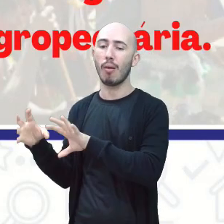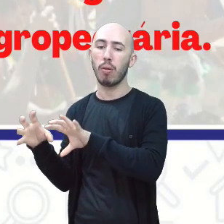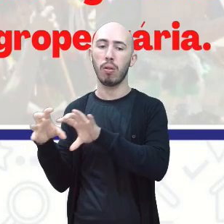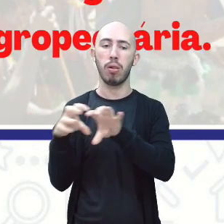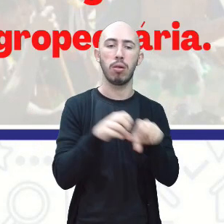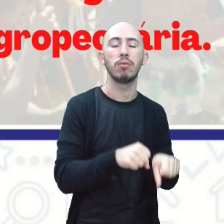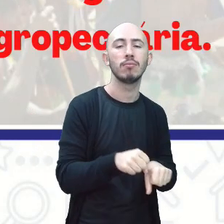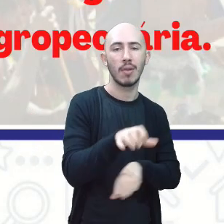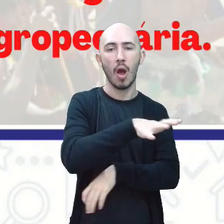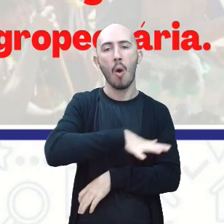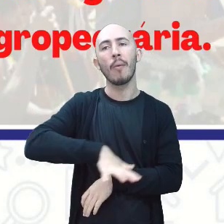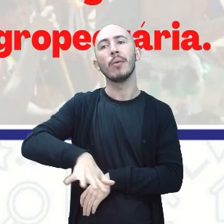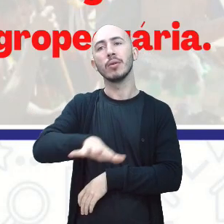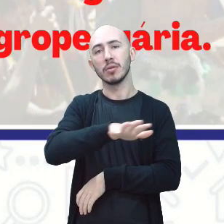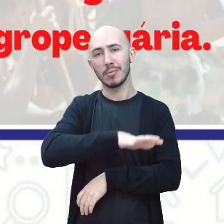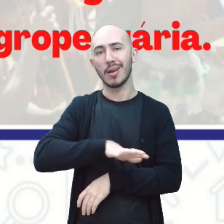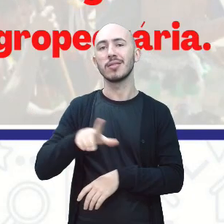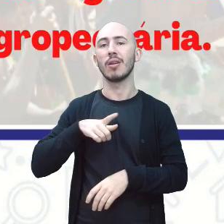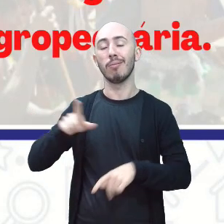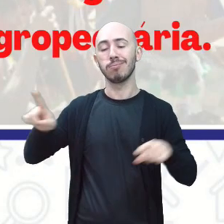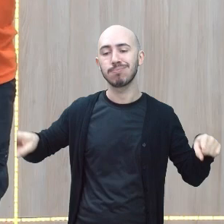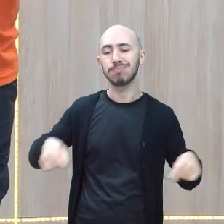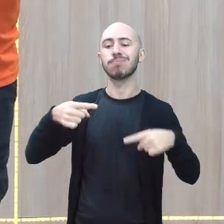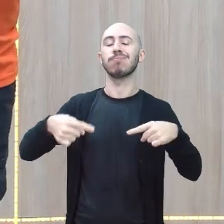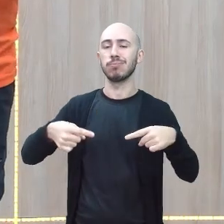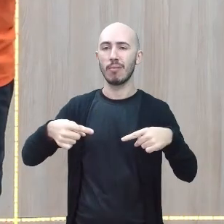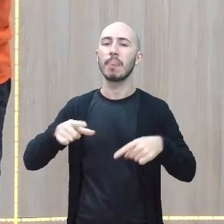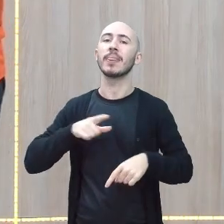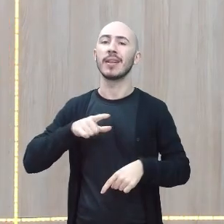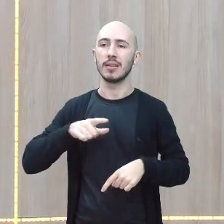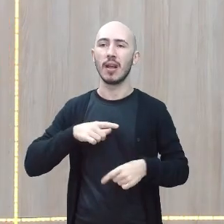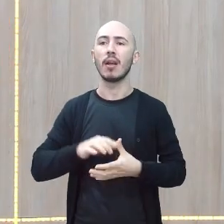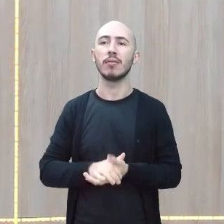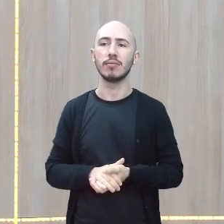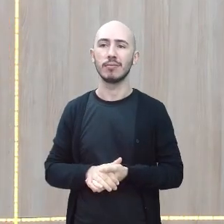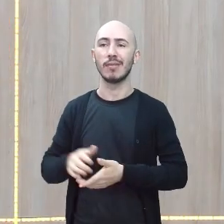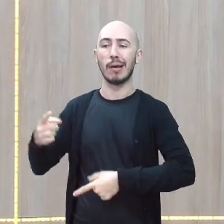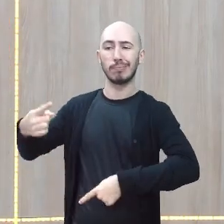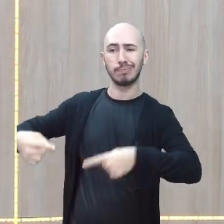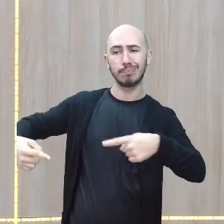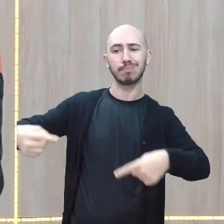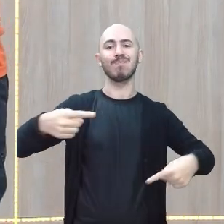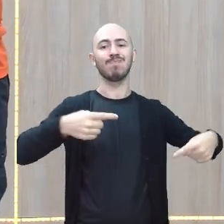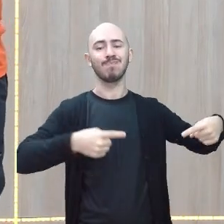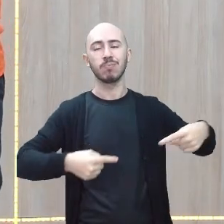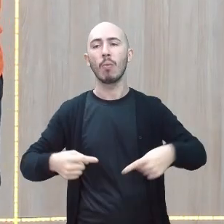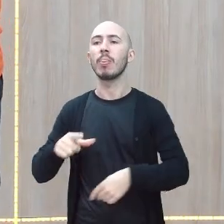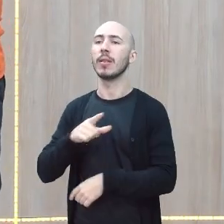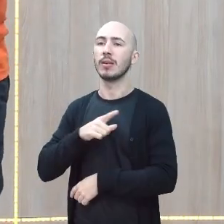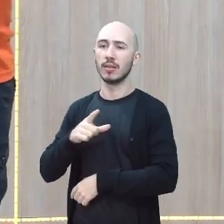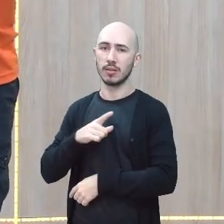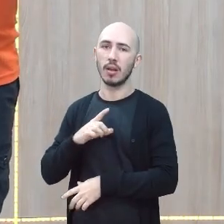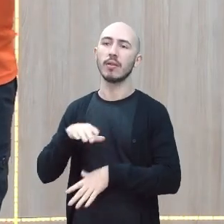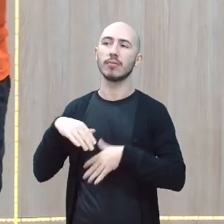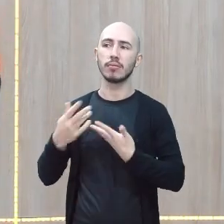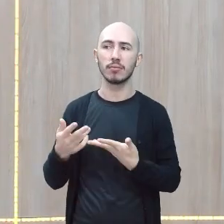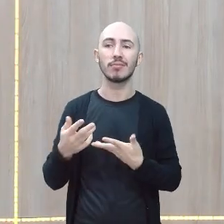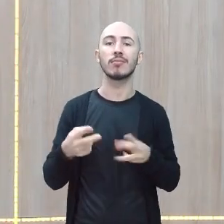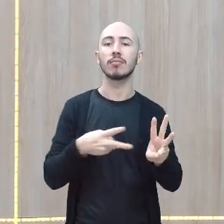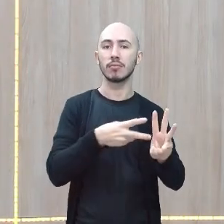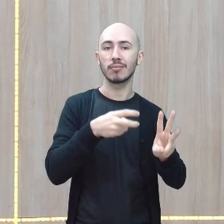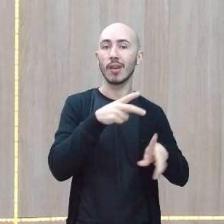agropecuária, eles entram em conflito constante, né, com várias dessas etnias que ainda existem